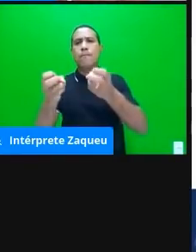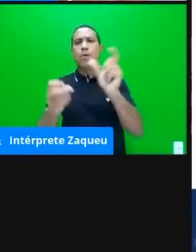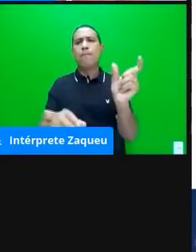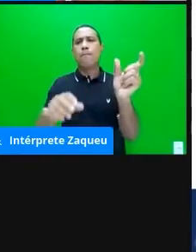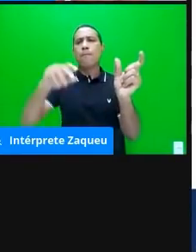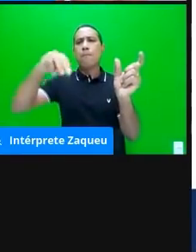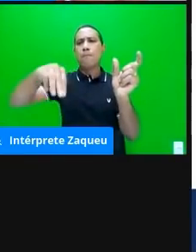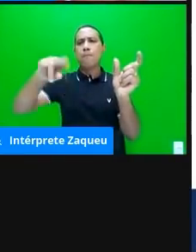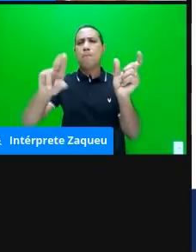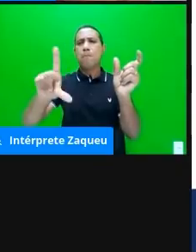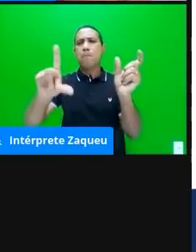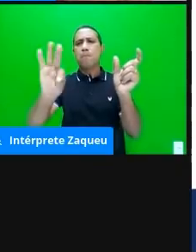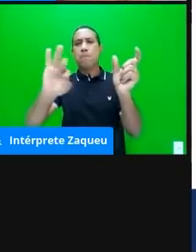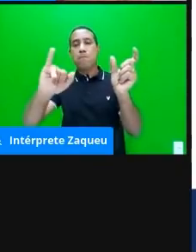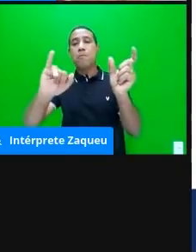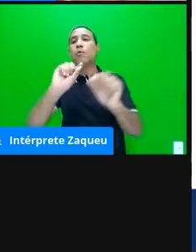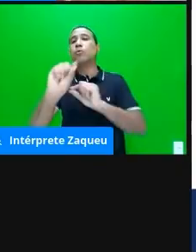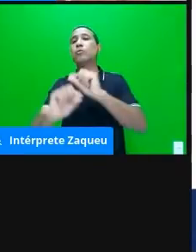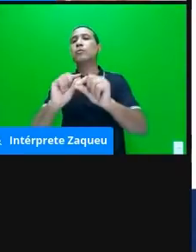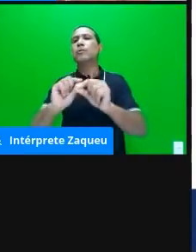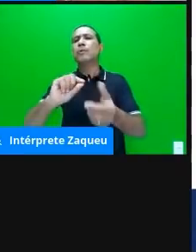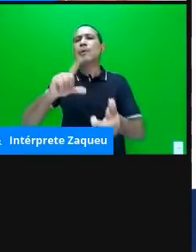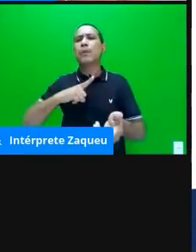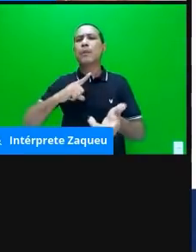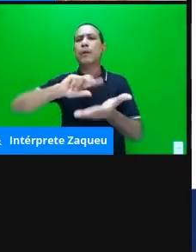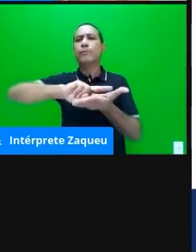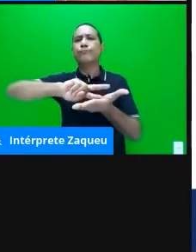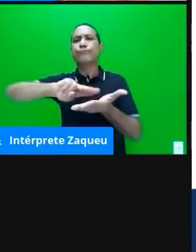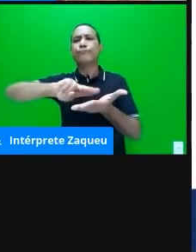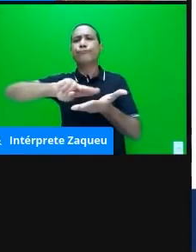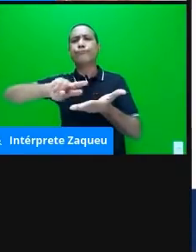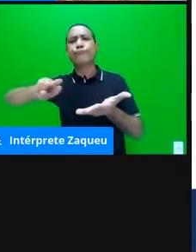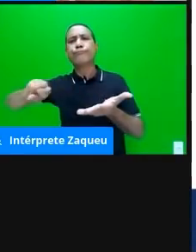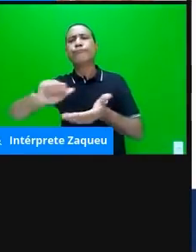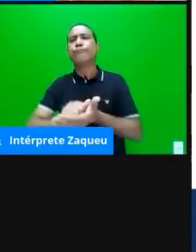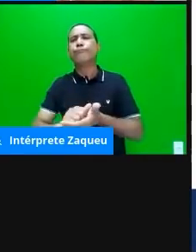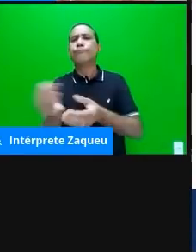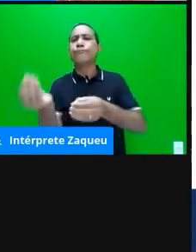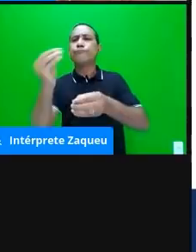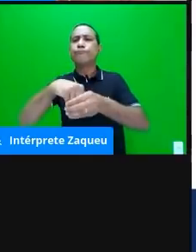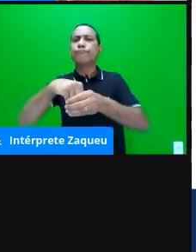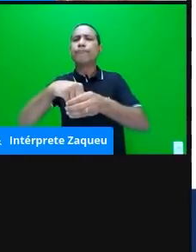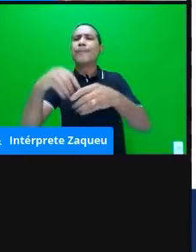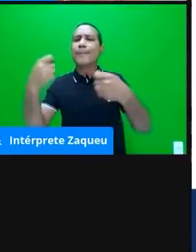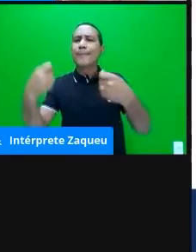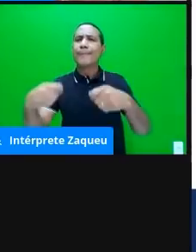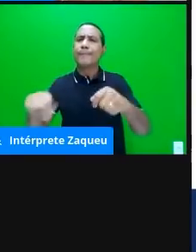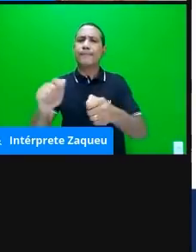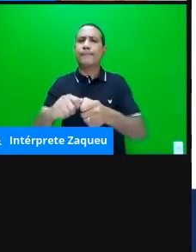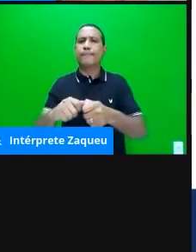que existe uma variedade de inserção que nós precisamos fazer,